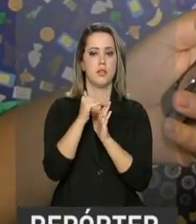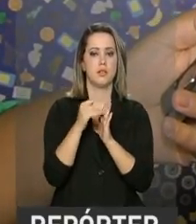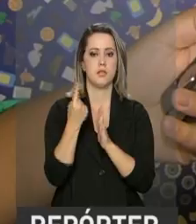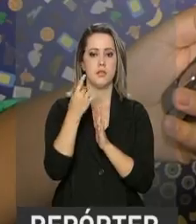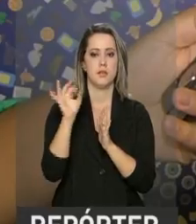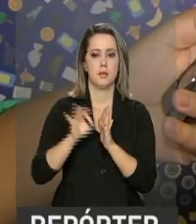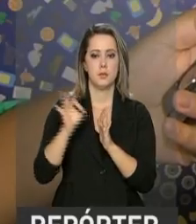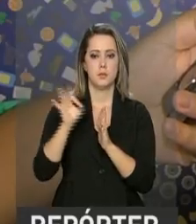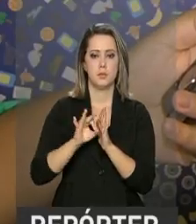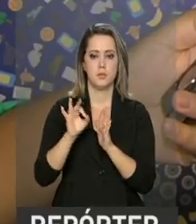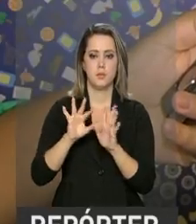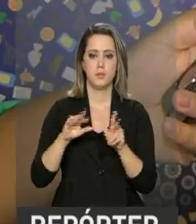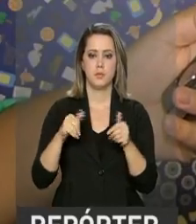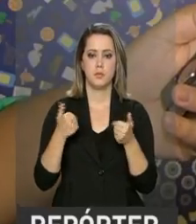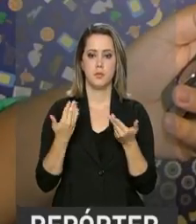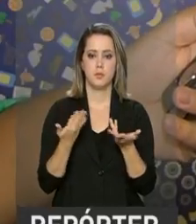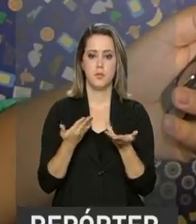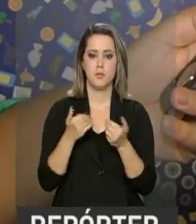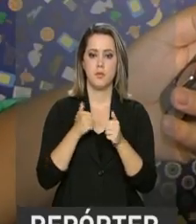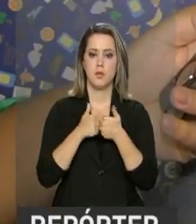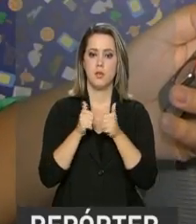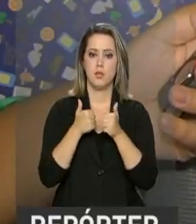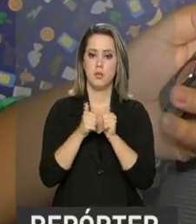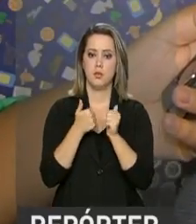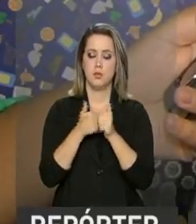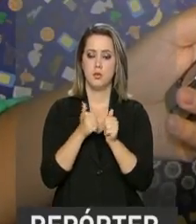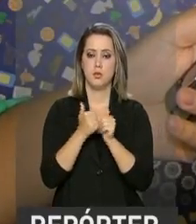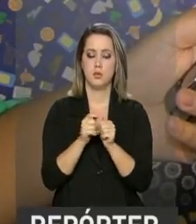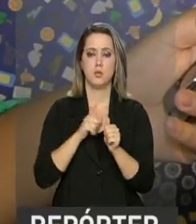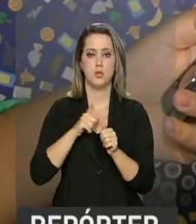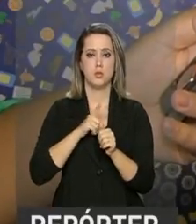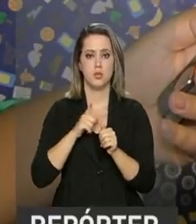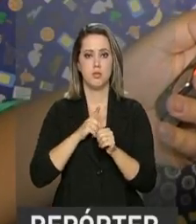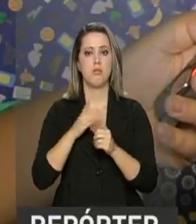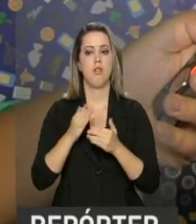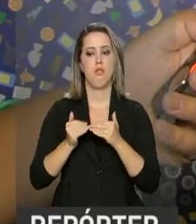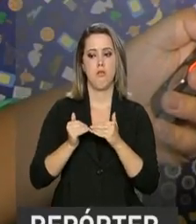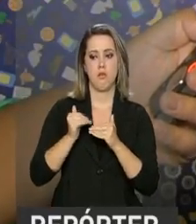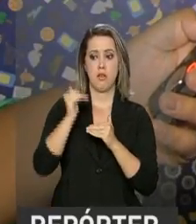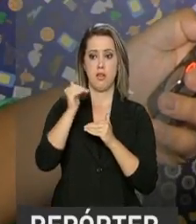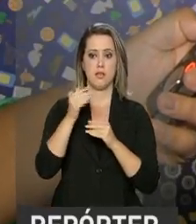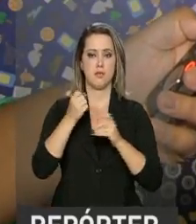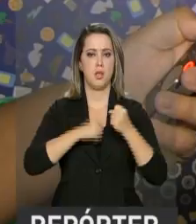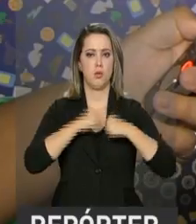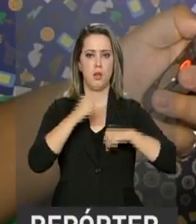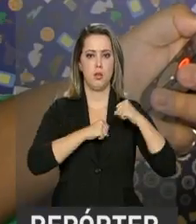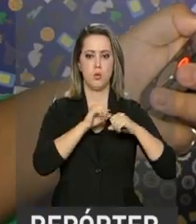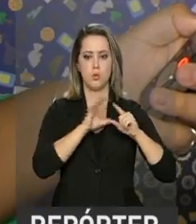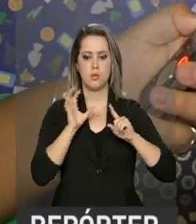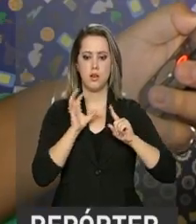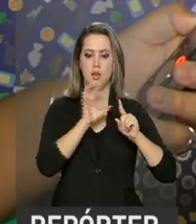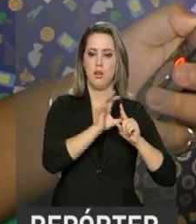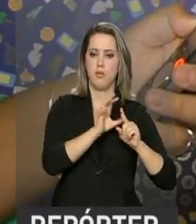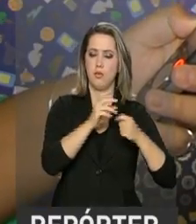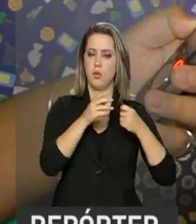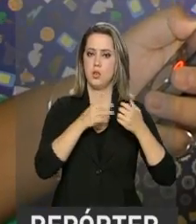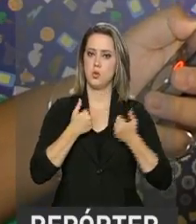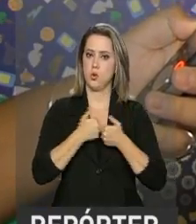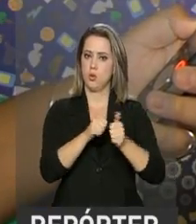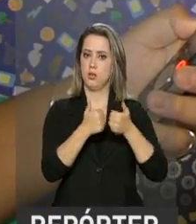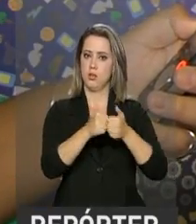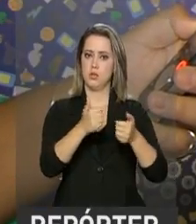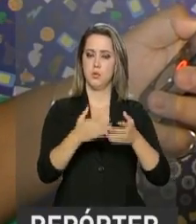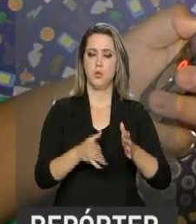então o transporte foi beneficiado pelo crescimento da indústria e pelo aumento da produção